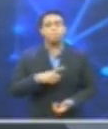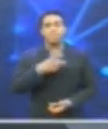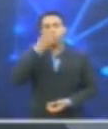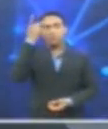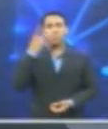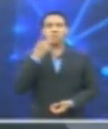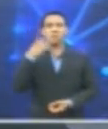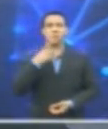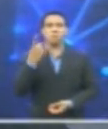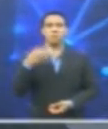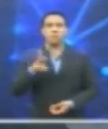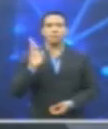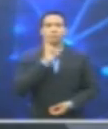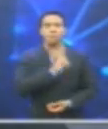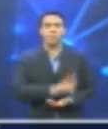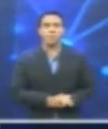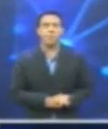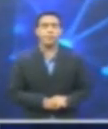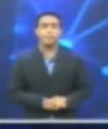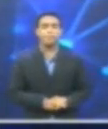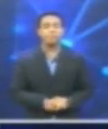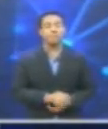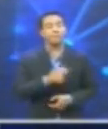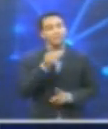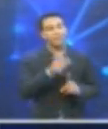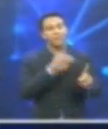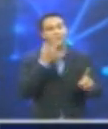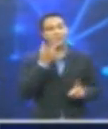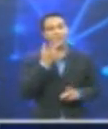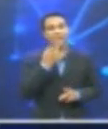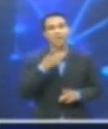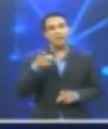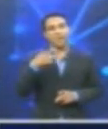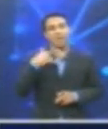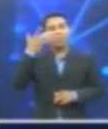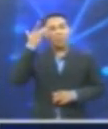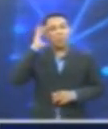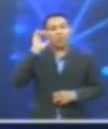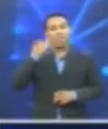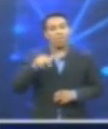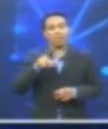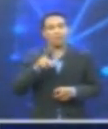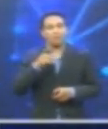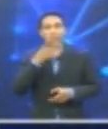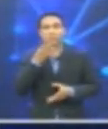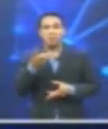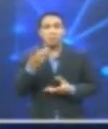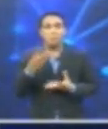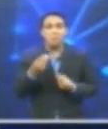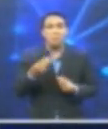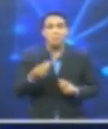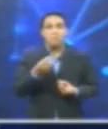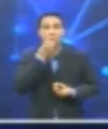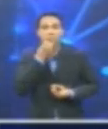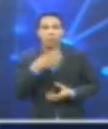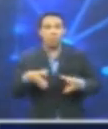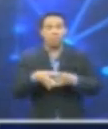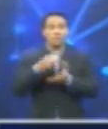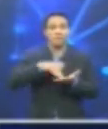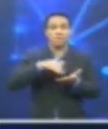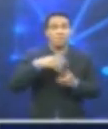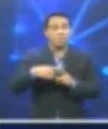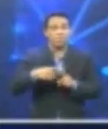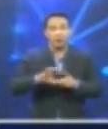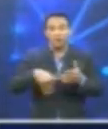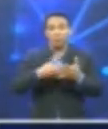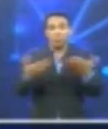de réplica. Olha, como diz o ditado popular, devia ter muita excelência mesmo sua, na sua secretaria. Porque nada se